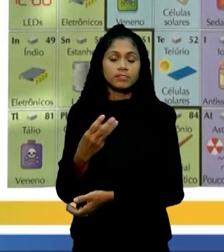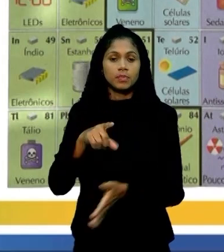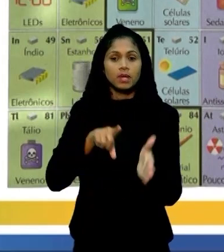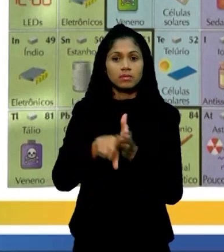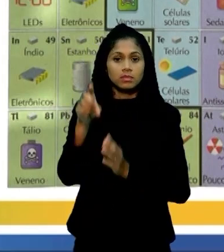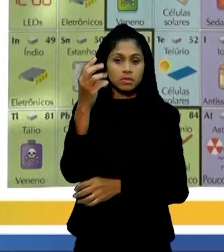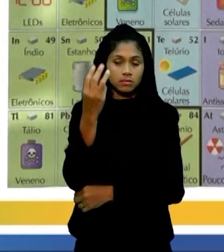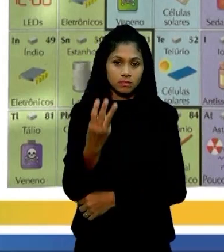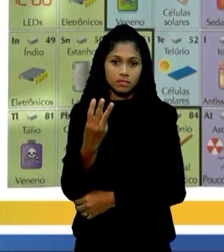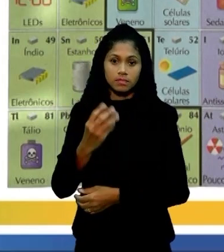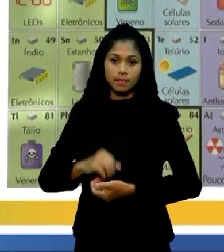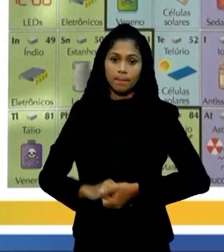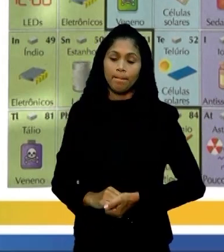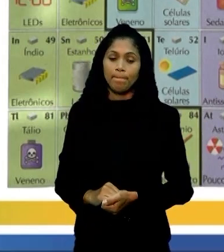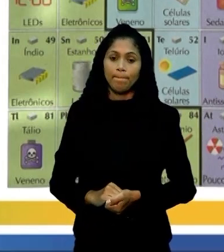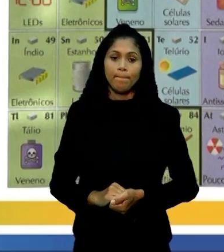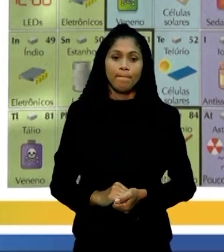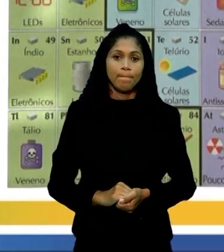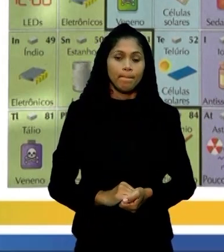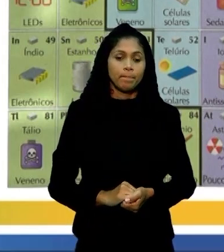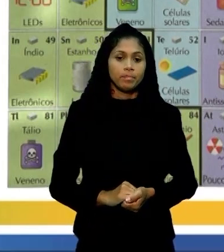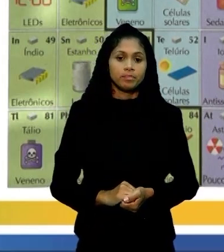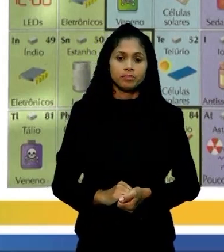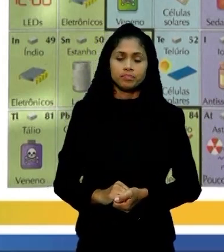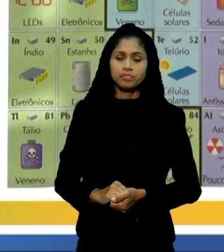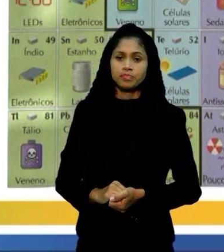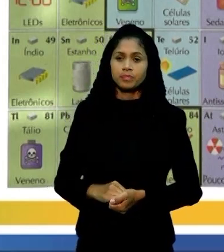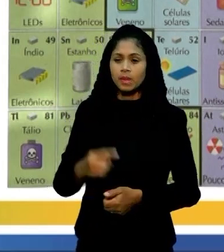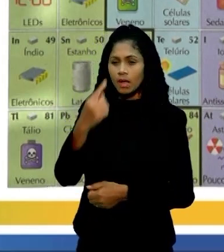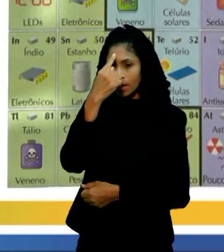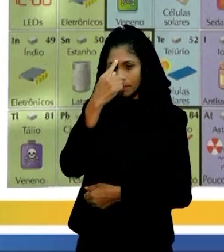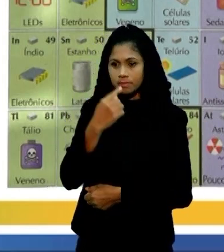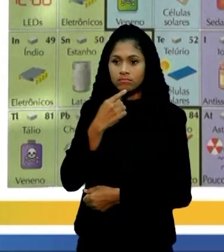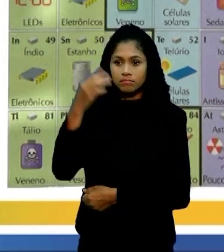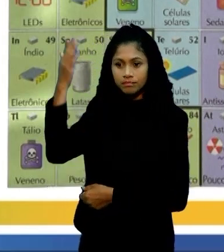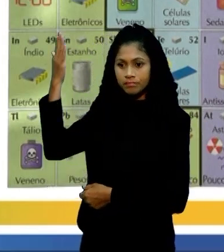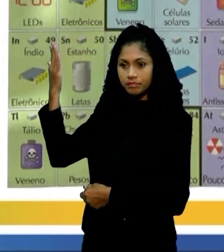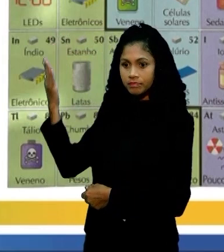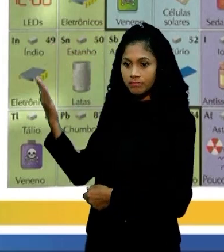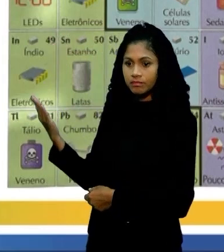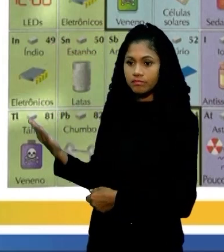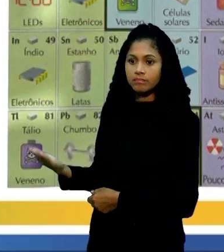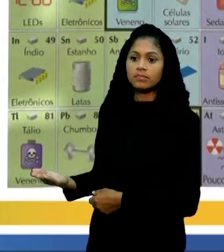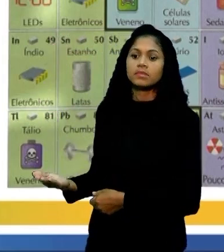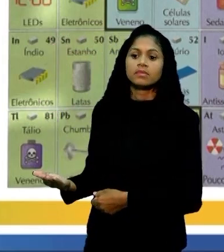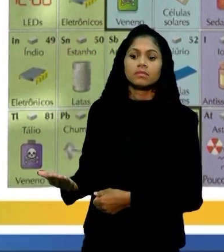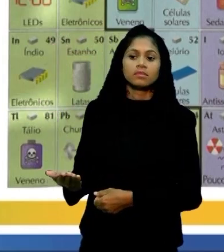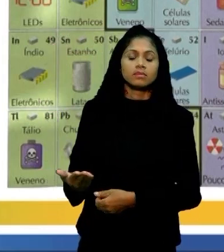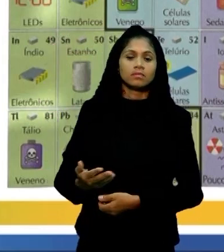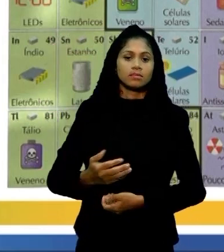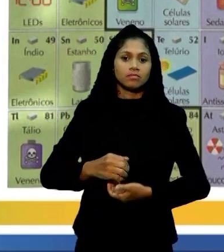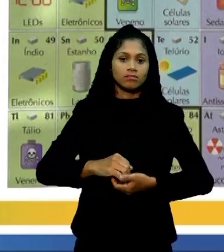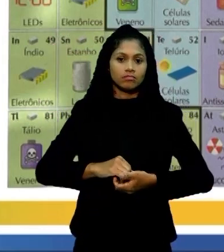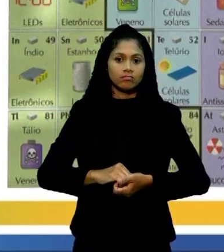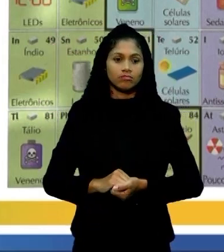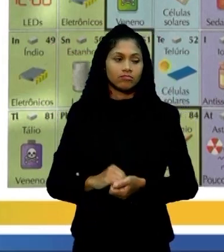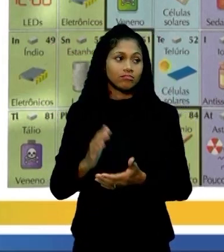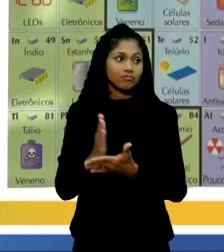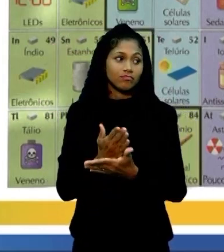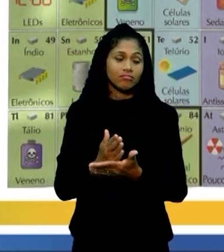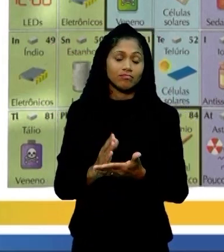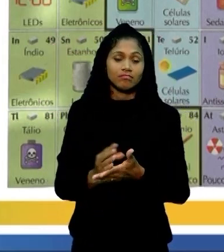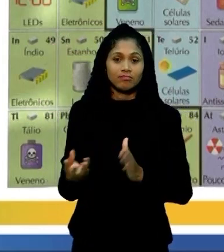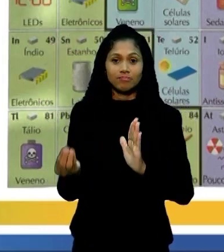3. Então, diz assim: a ilustração representa uma parte da tabela periódica com algumas aplicações